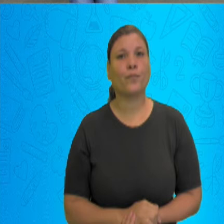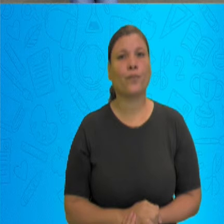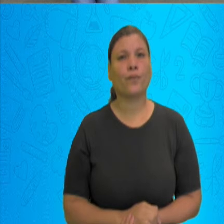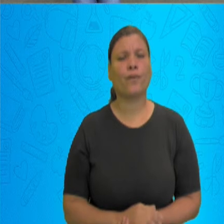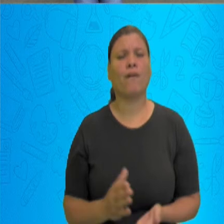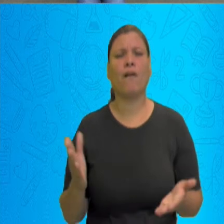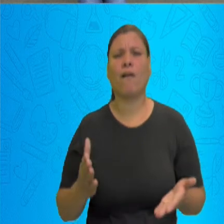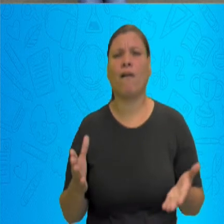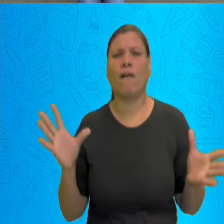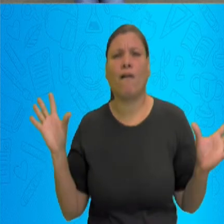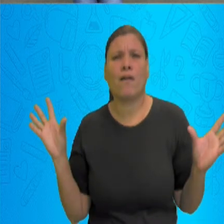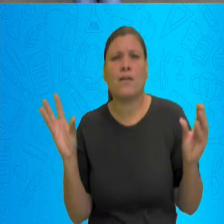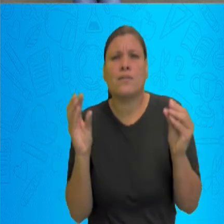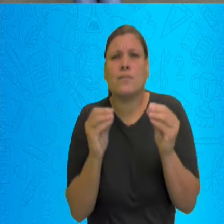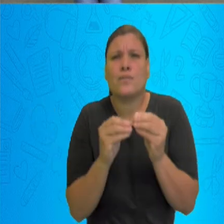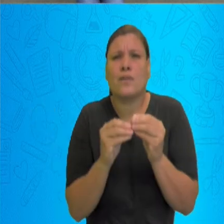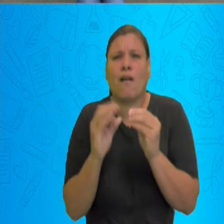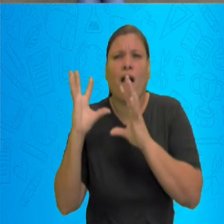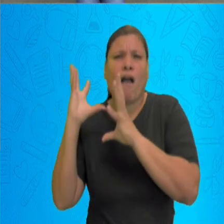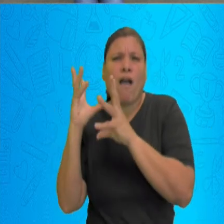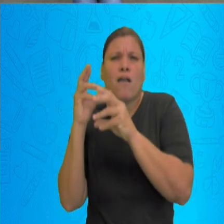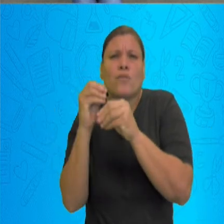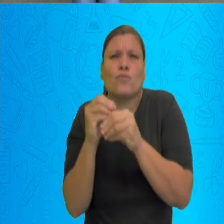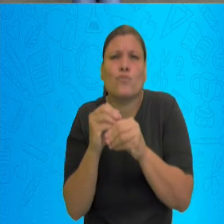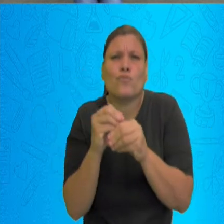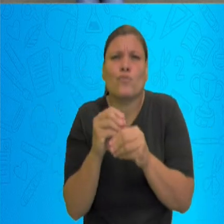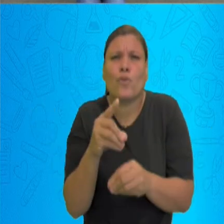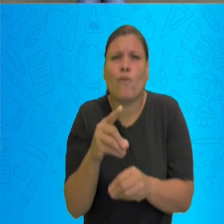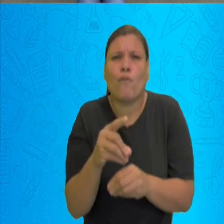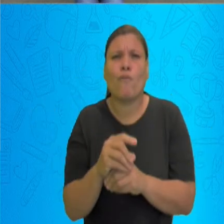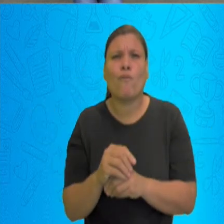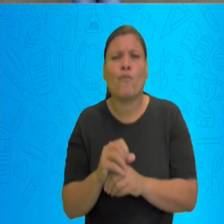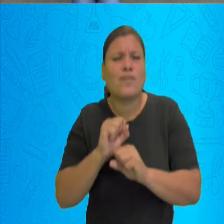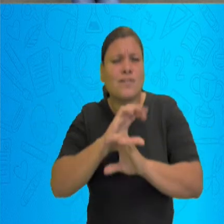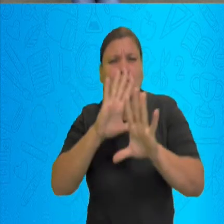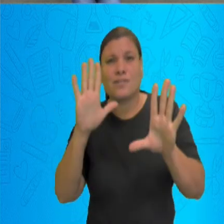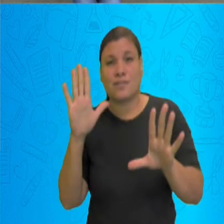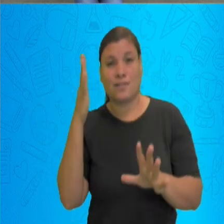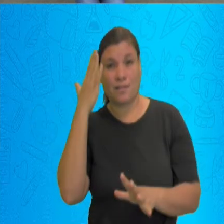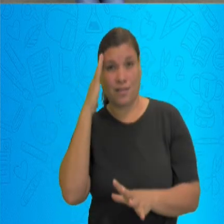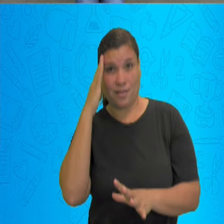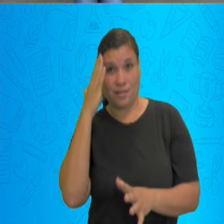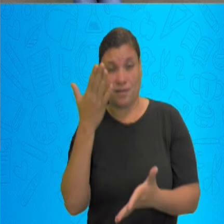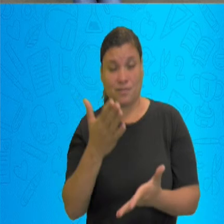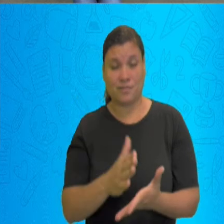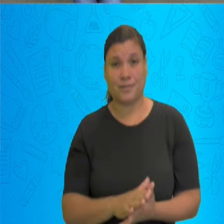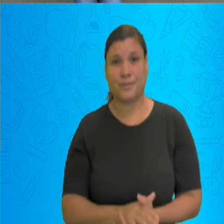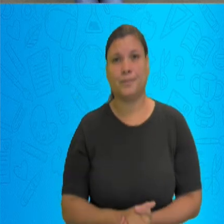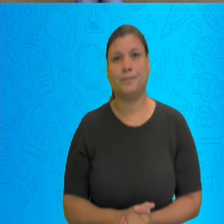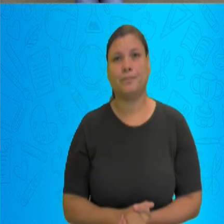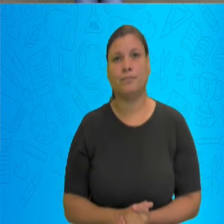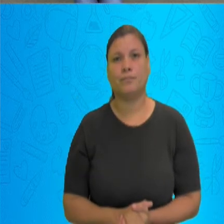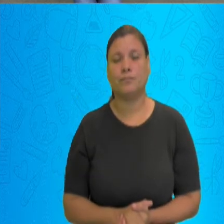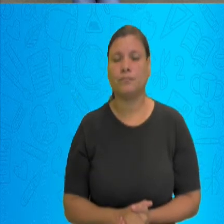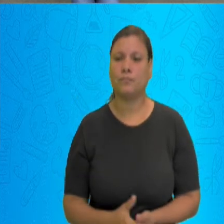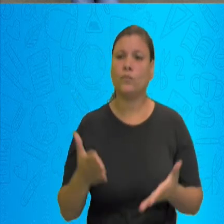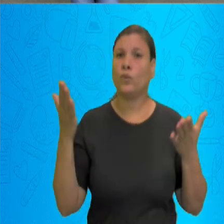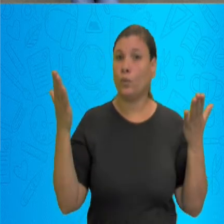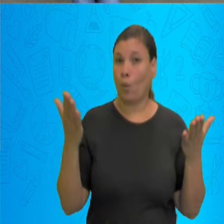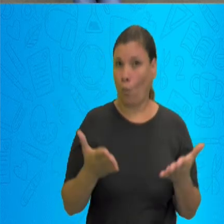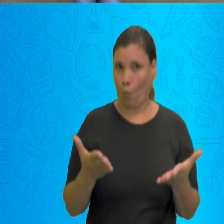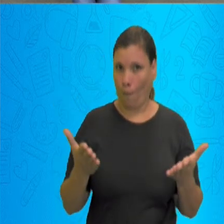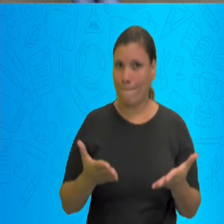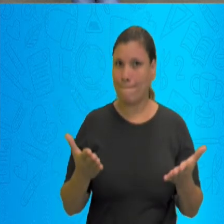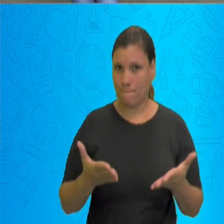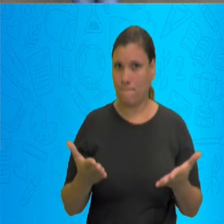sintetizar. Isso. Vamos lá então observar, fazer uma revisão. O presente do